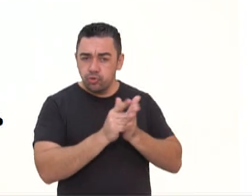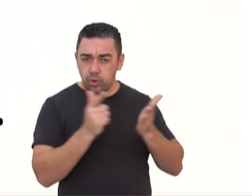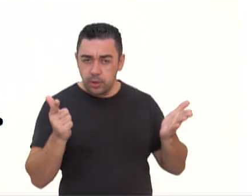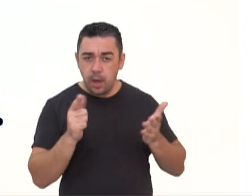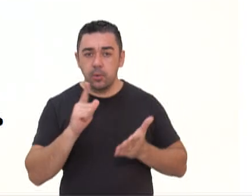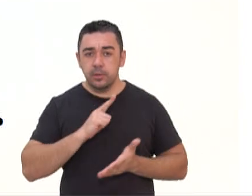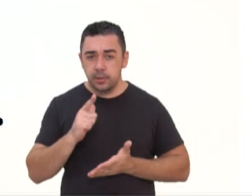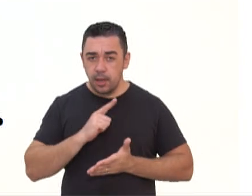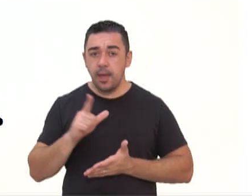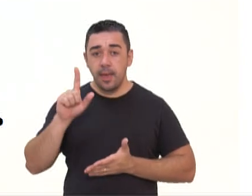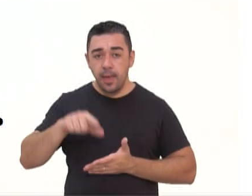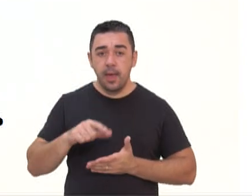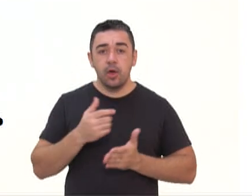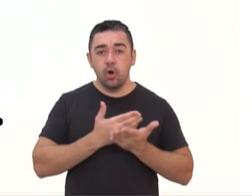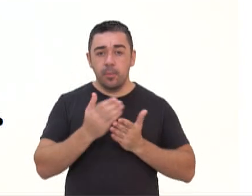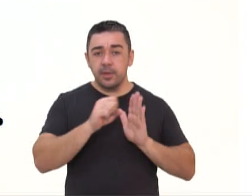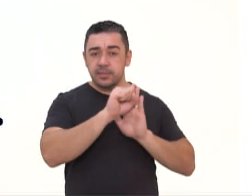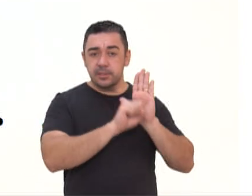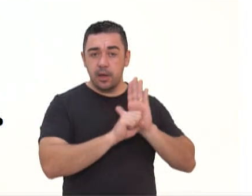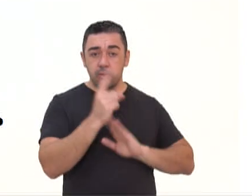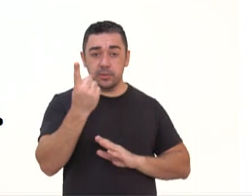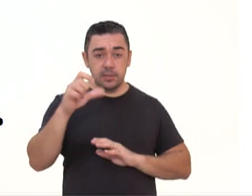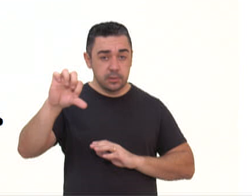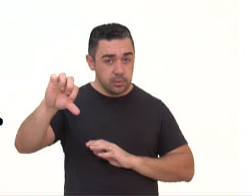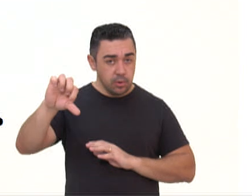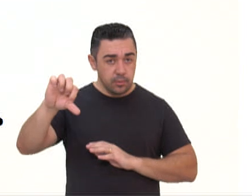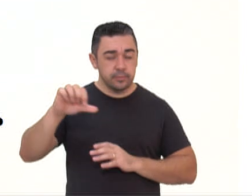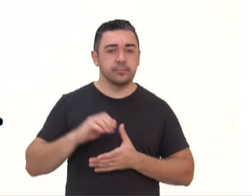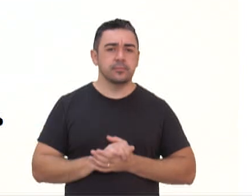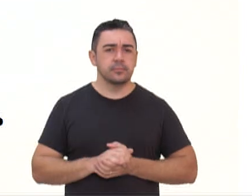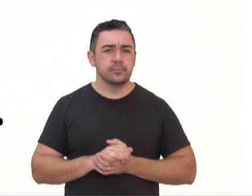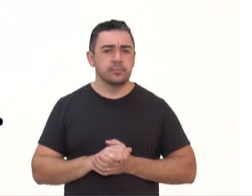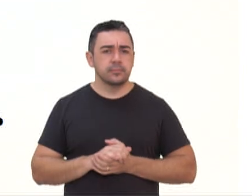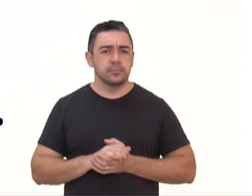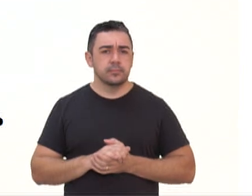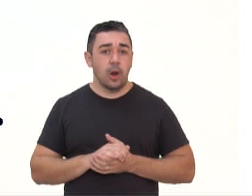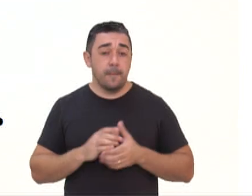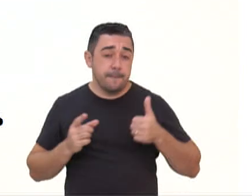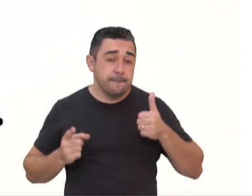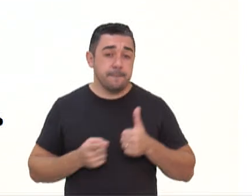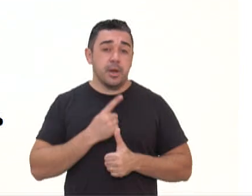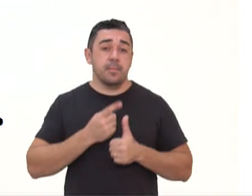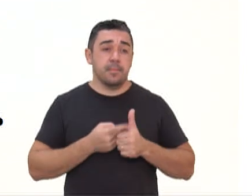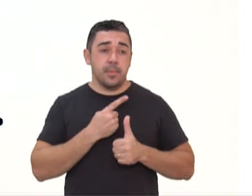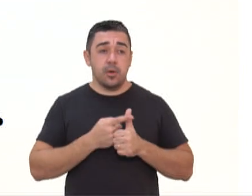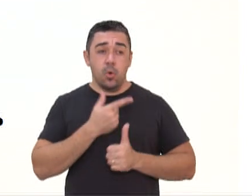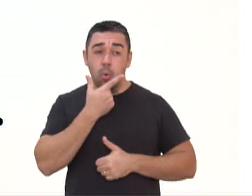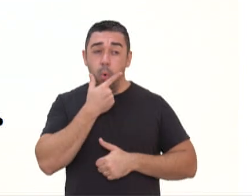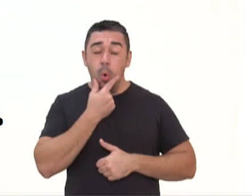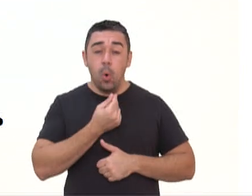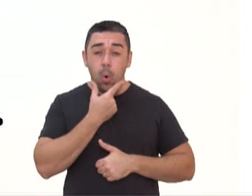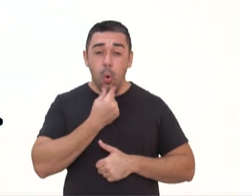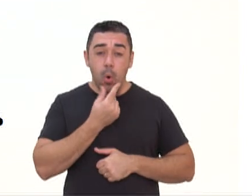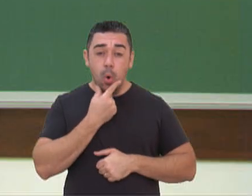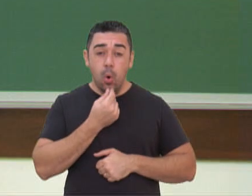Brasil foram ainda no século XIX. Você tem um primeiro aqui chamado Homem de Cor, lá